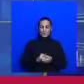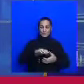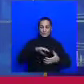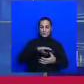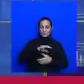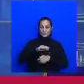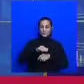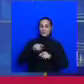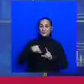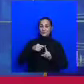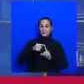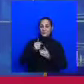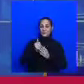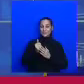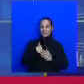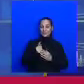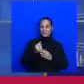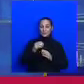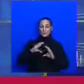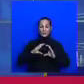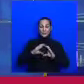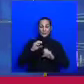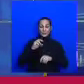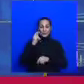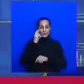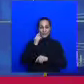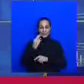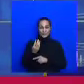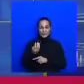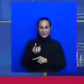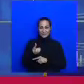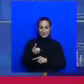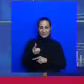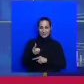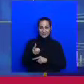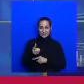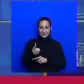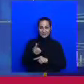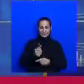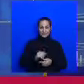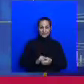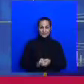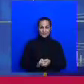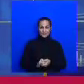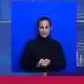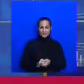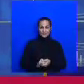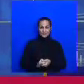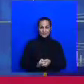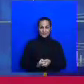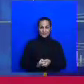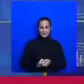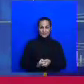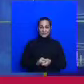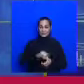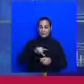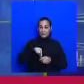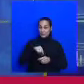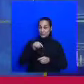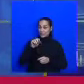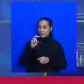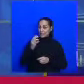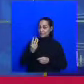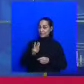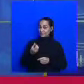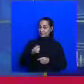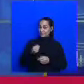O globo girando, mais um número chegando. Bola rosa 46. Rosa 46. Foram